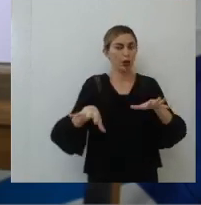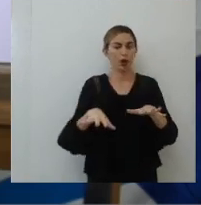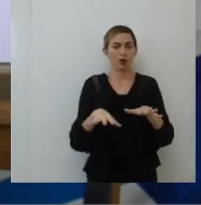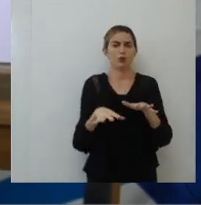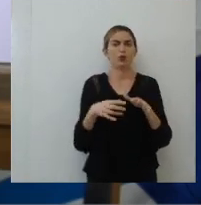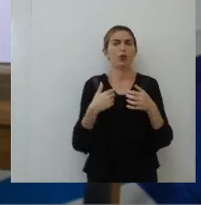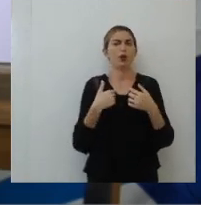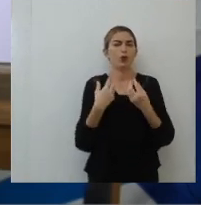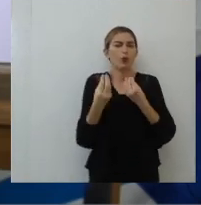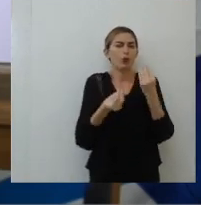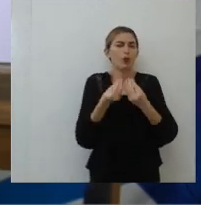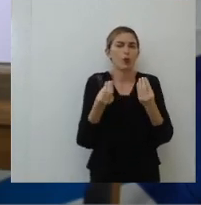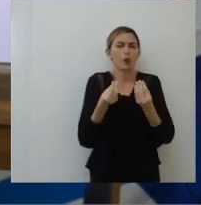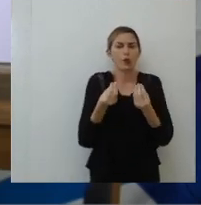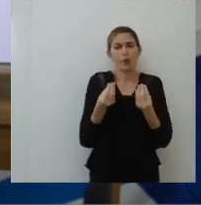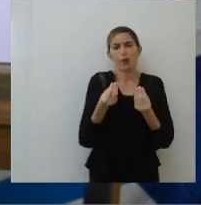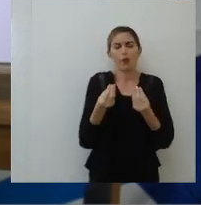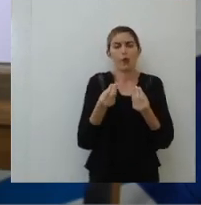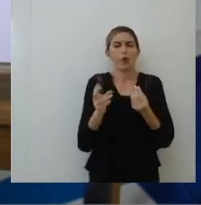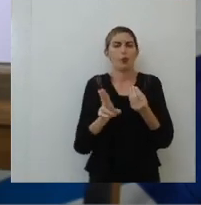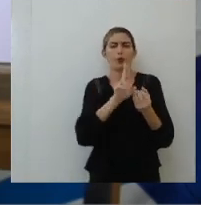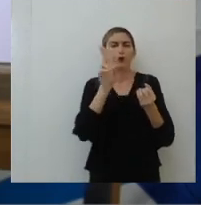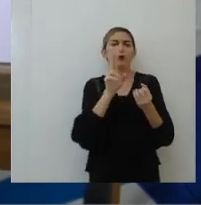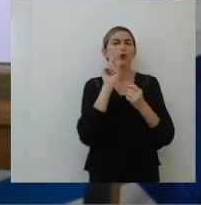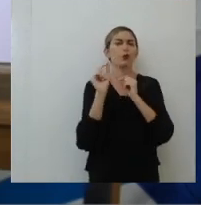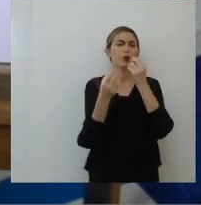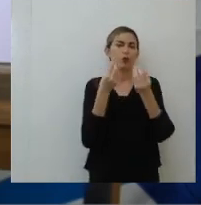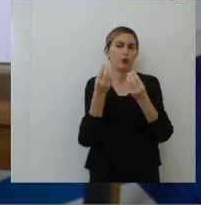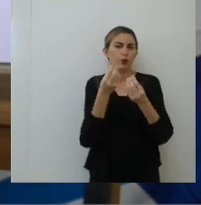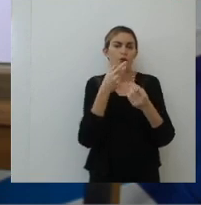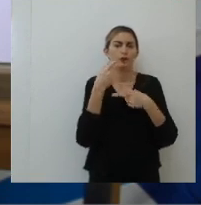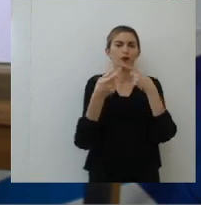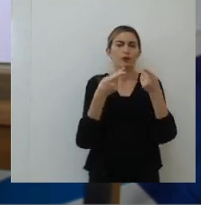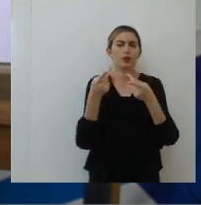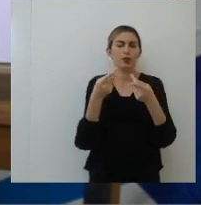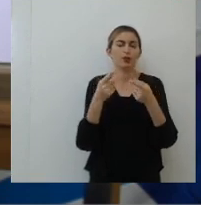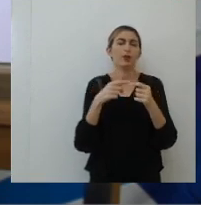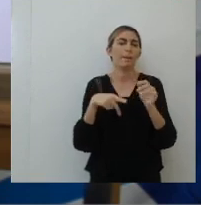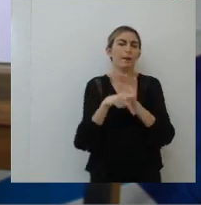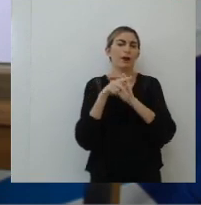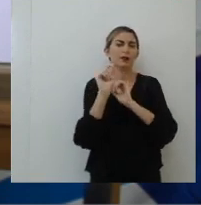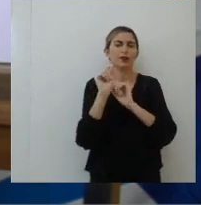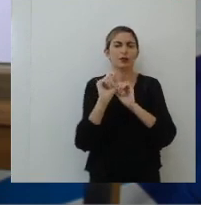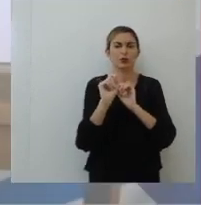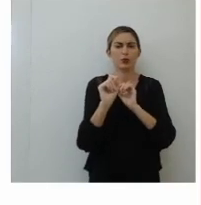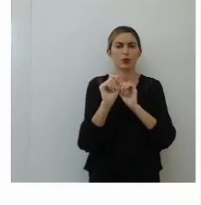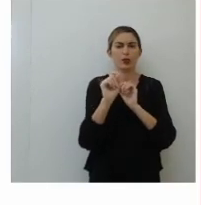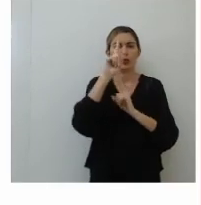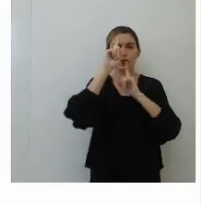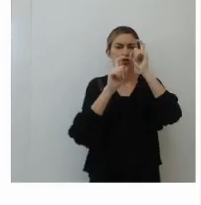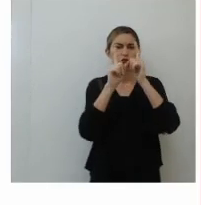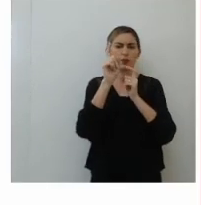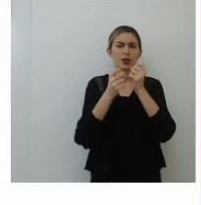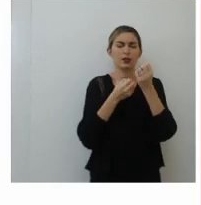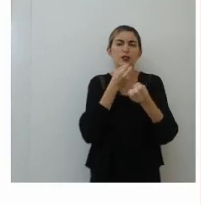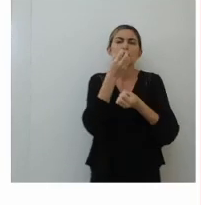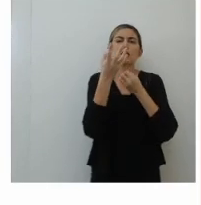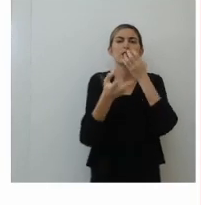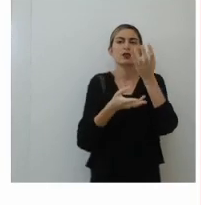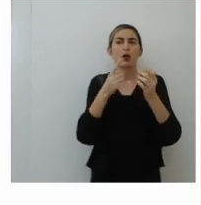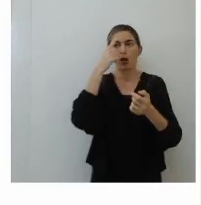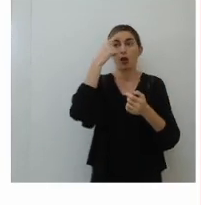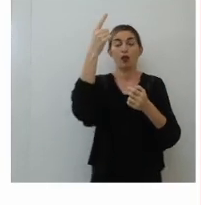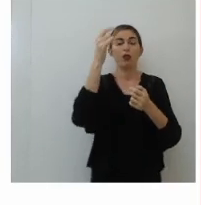meio, né, eufêmico. Você usa do eufemismo, né? Olha lá. Consiste em suavizar a expressão de uma ideia